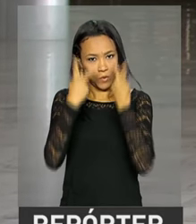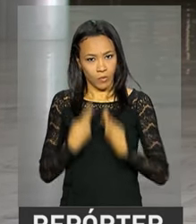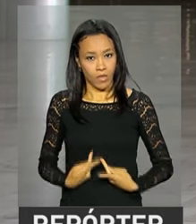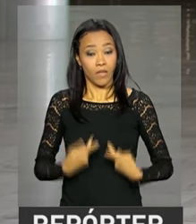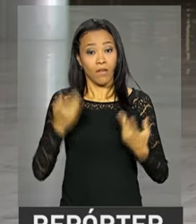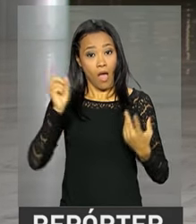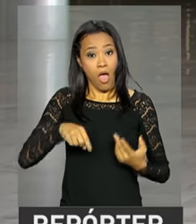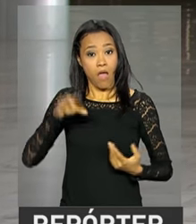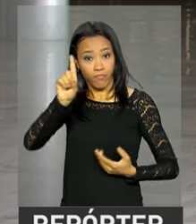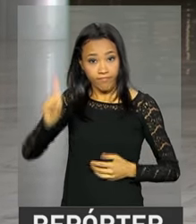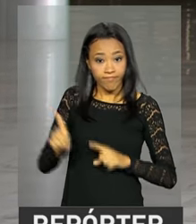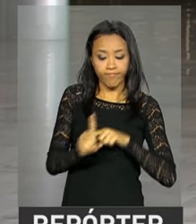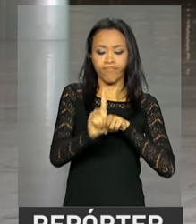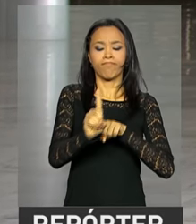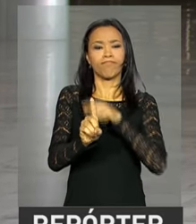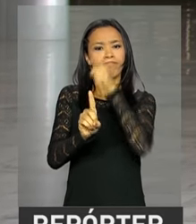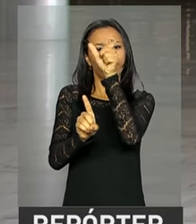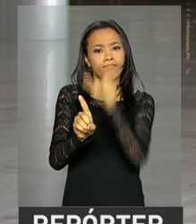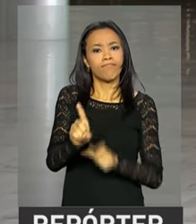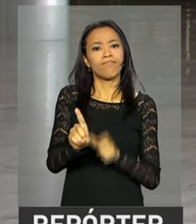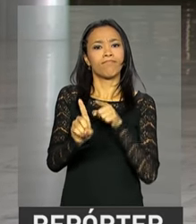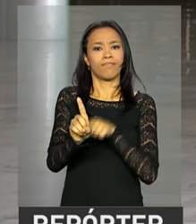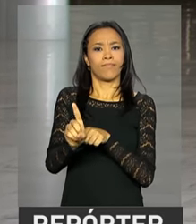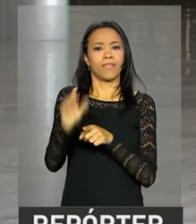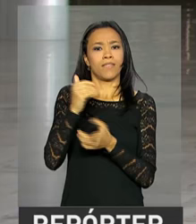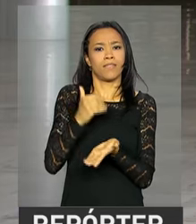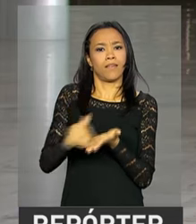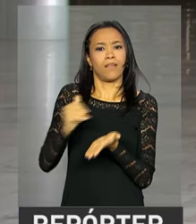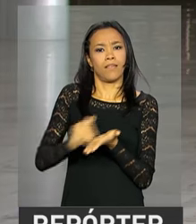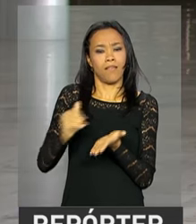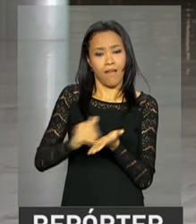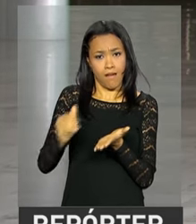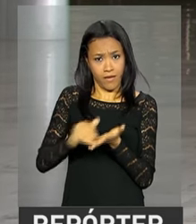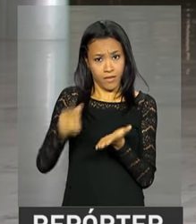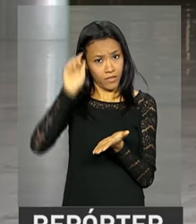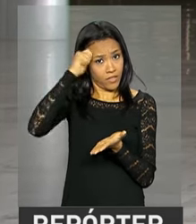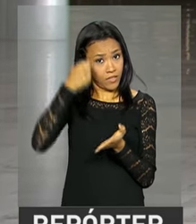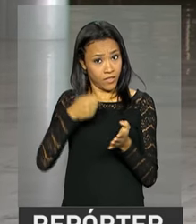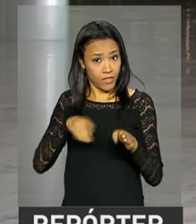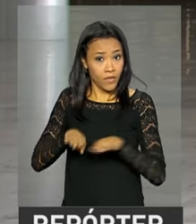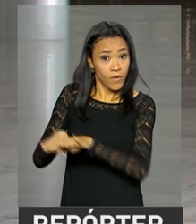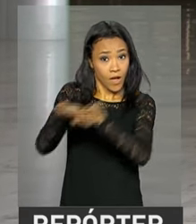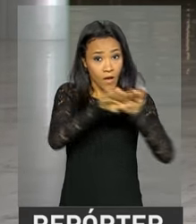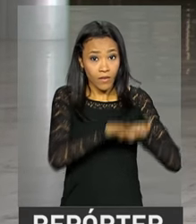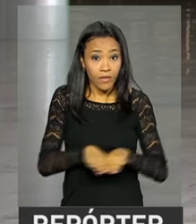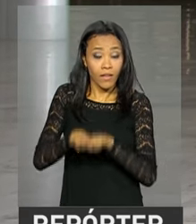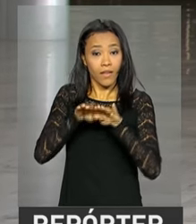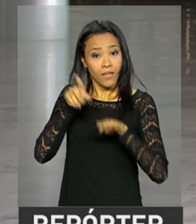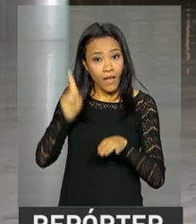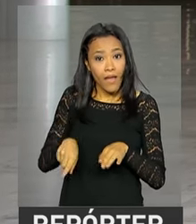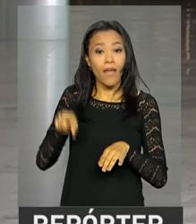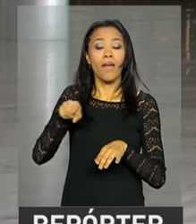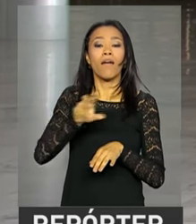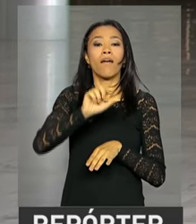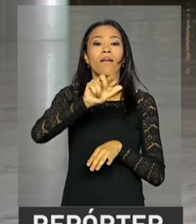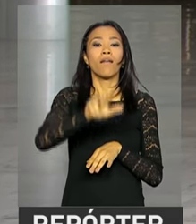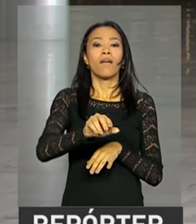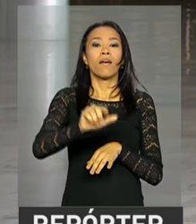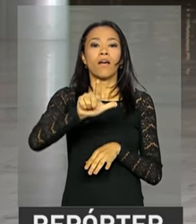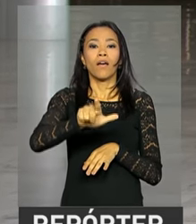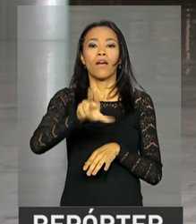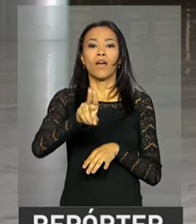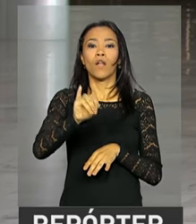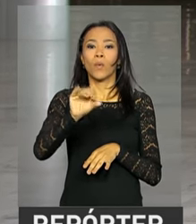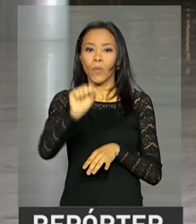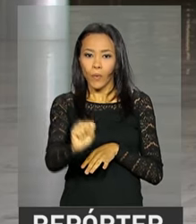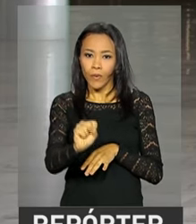secretária de políticas de promoção da igualdade racial do governo federal, Luiz Linda Valoá. Ela é a primeira magistrada negra